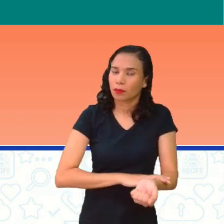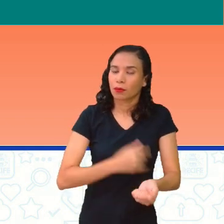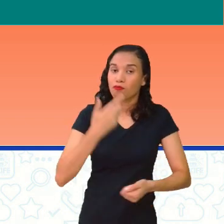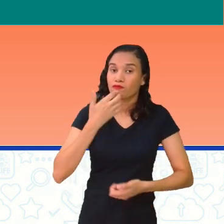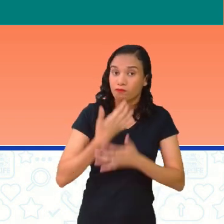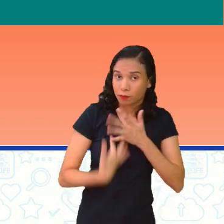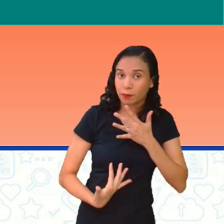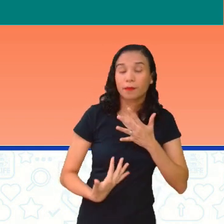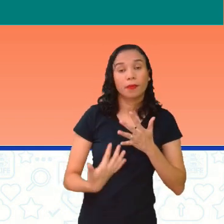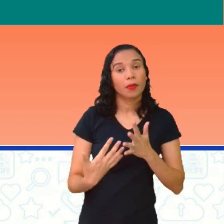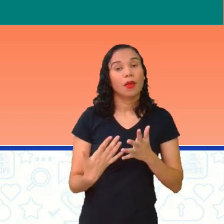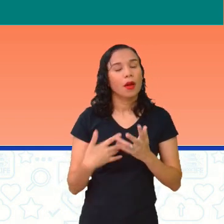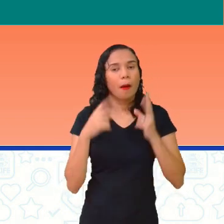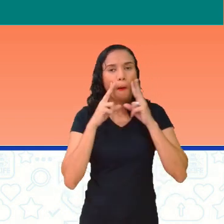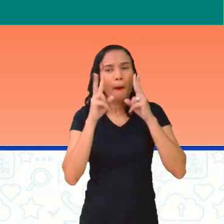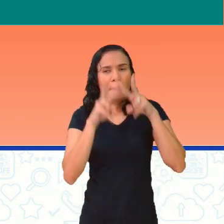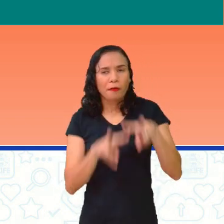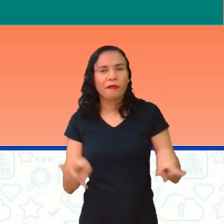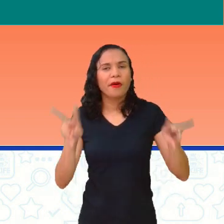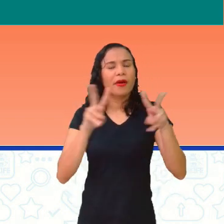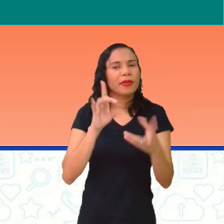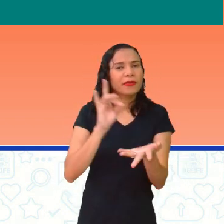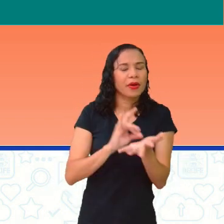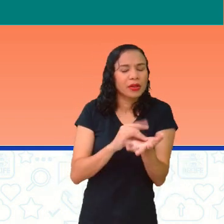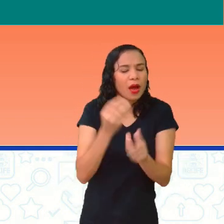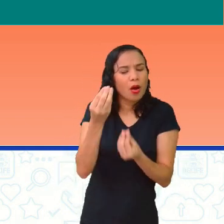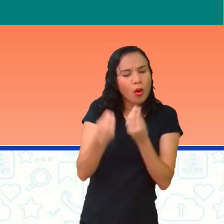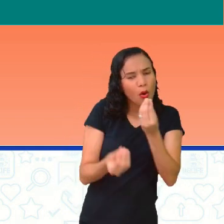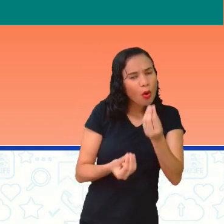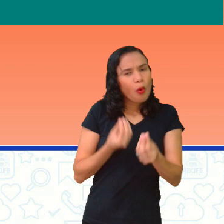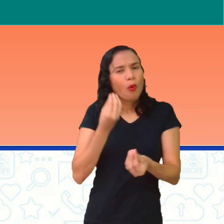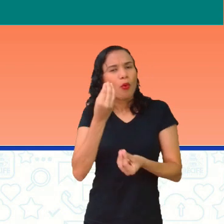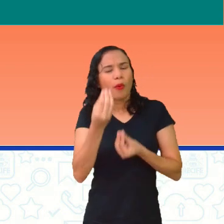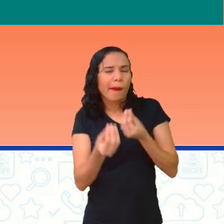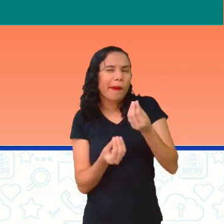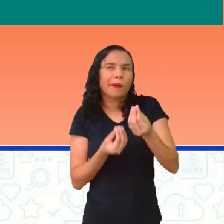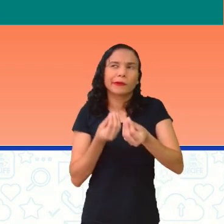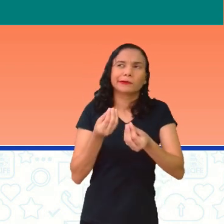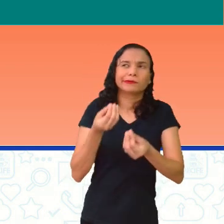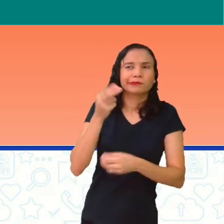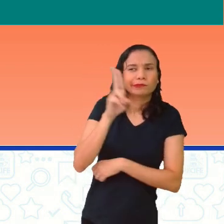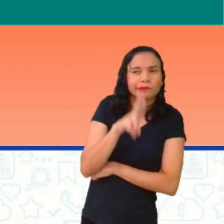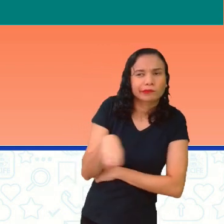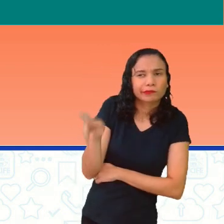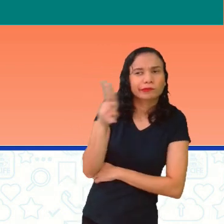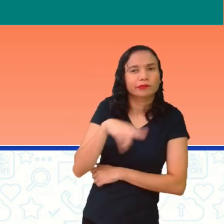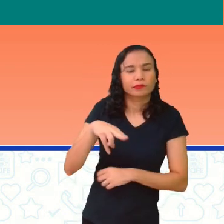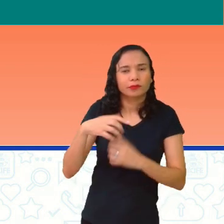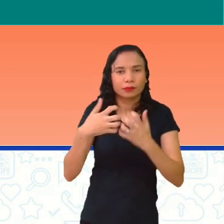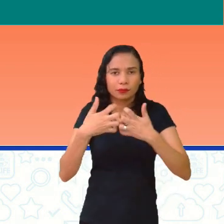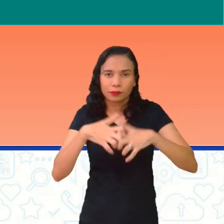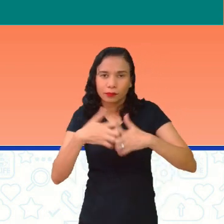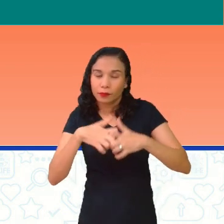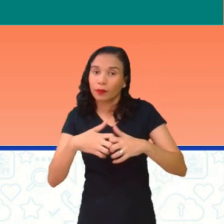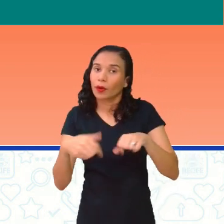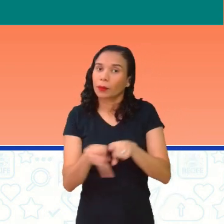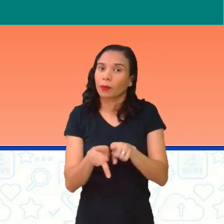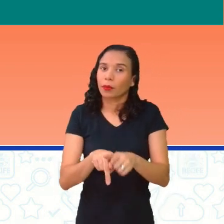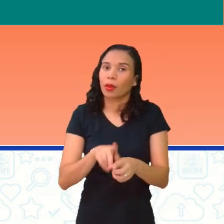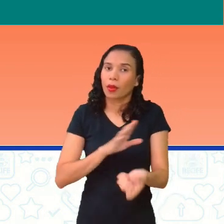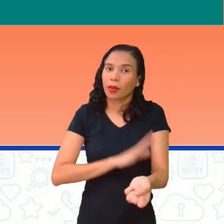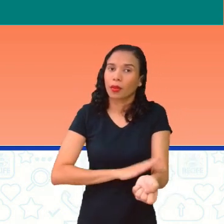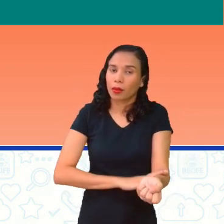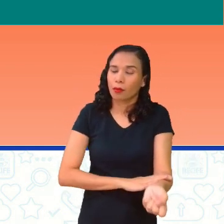desse sangue, é que a gente vai ver aí como é que estão aí, né, através de instrumentos, a questão da